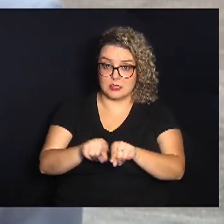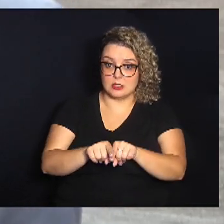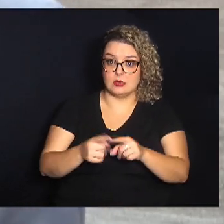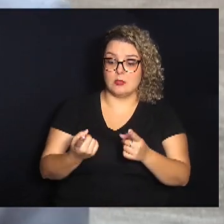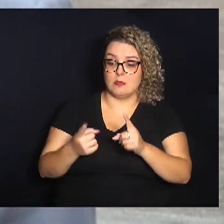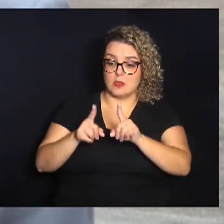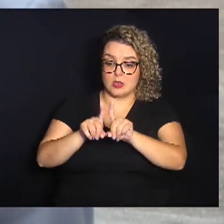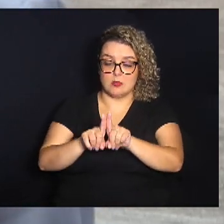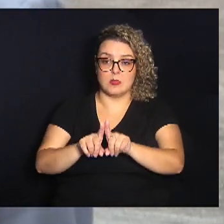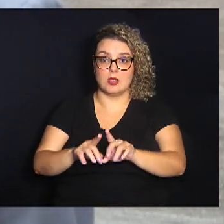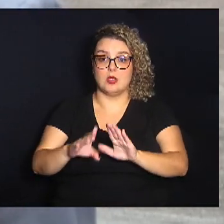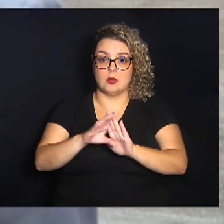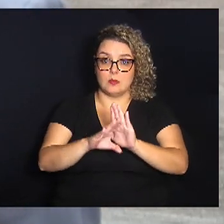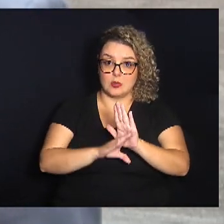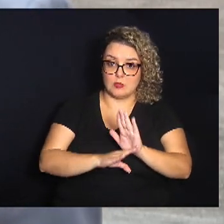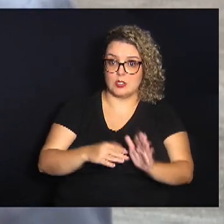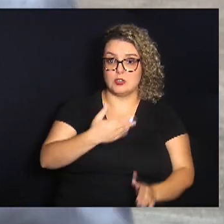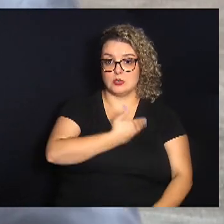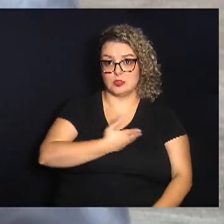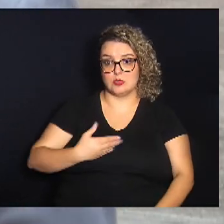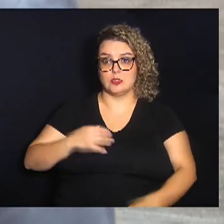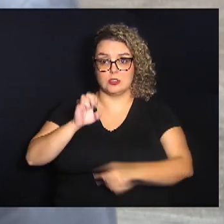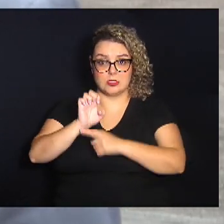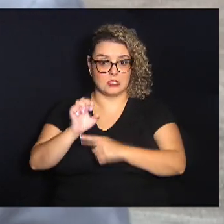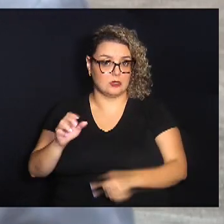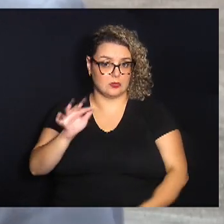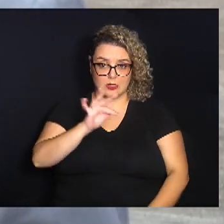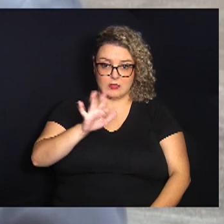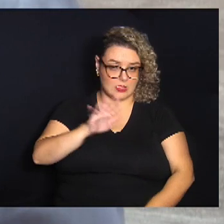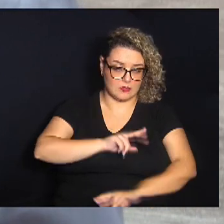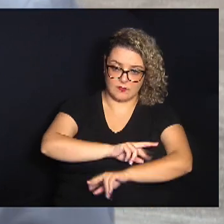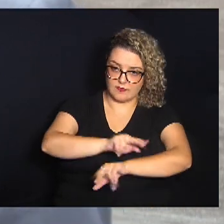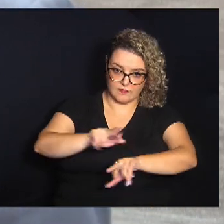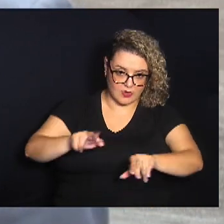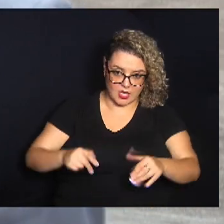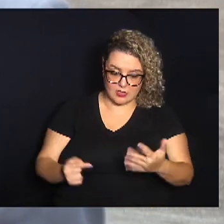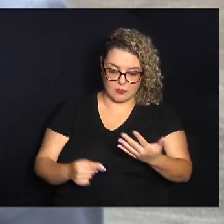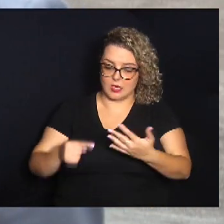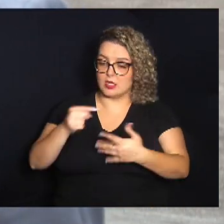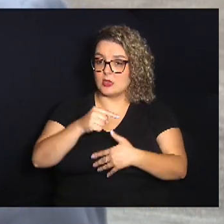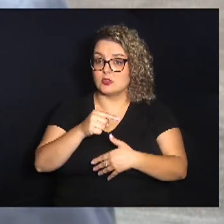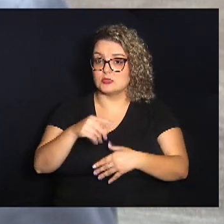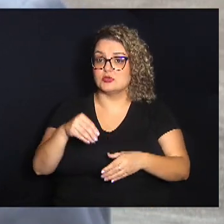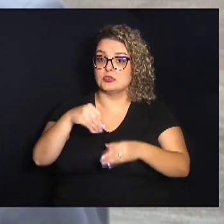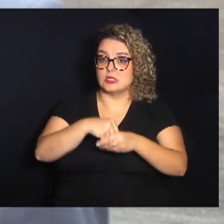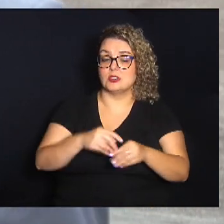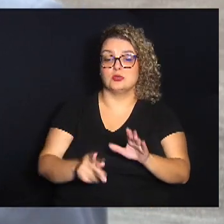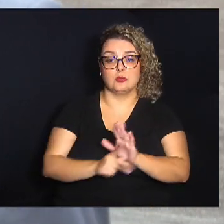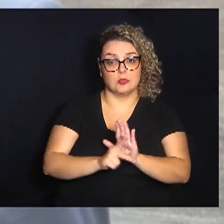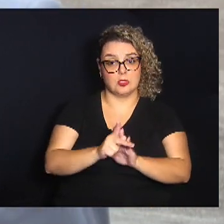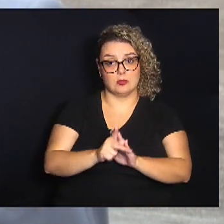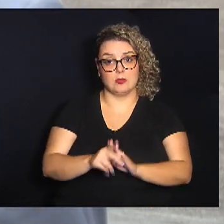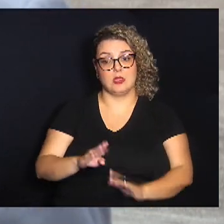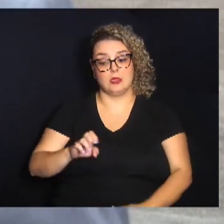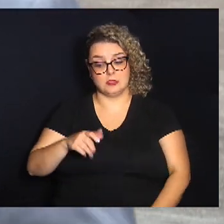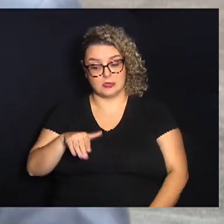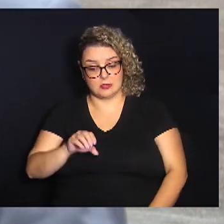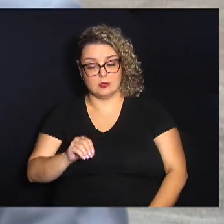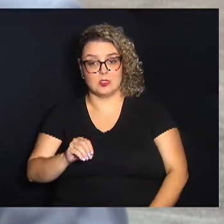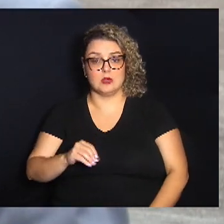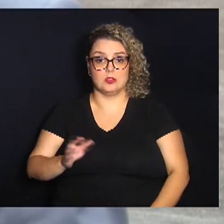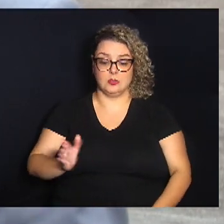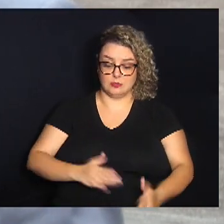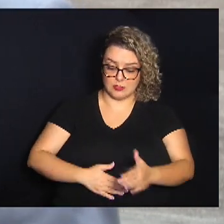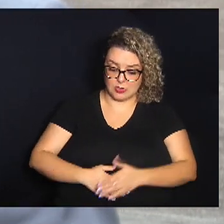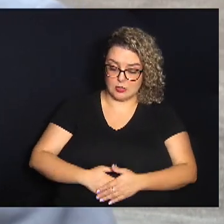parcerias com programas do governo estadual e federal, enfim. Colocamos muitos itens no projeto para que esse banco municipal de fraldas